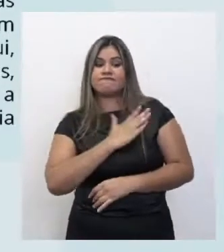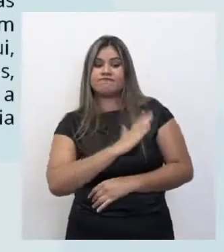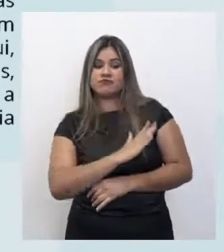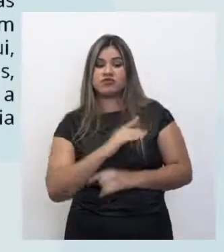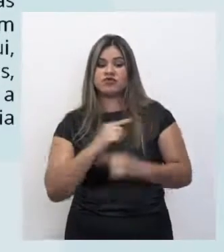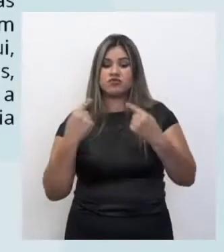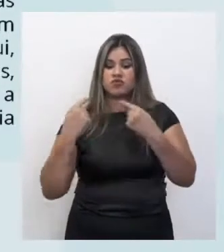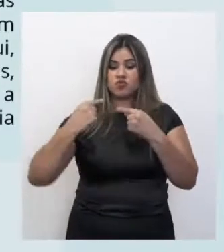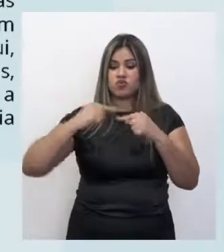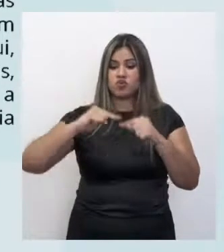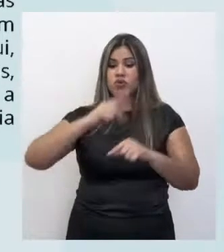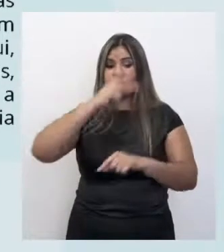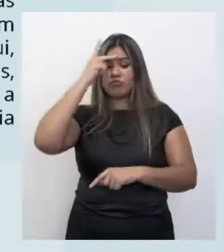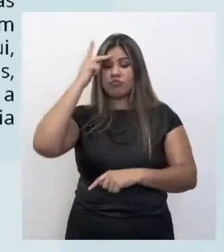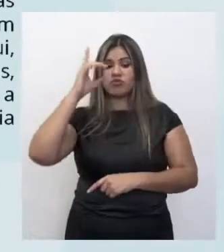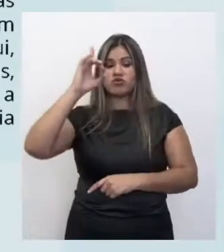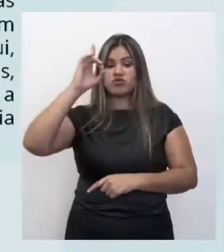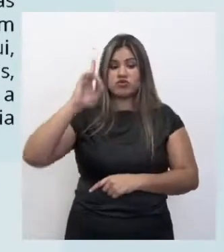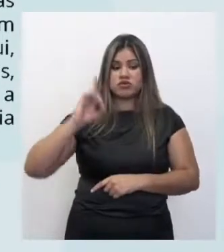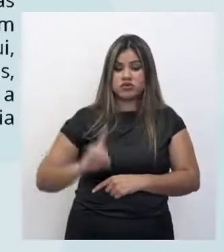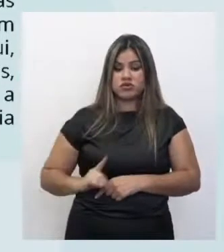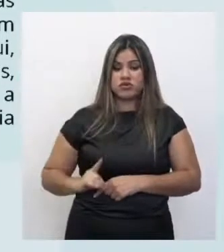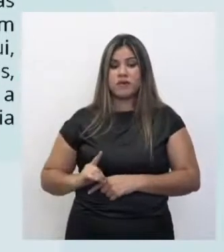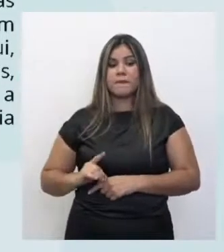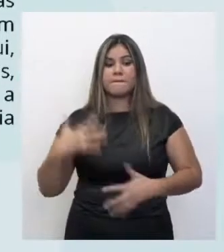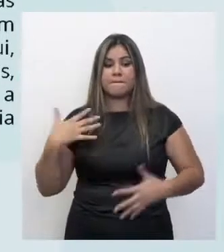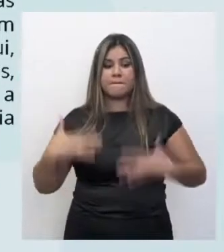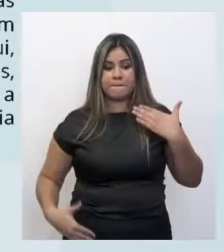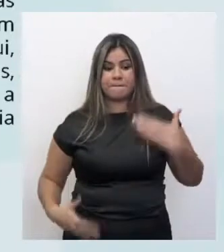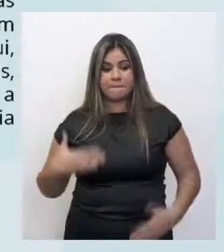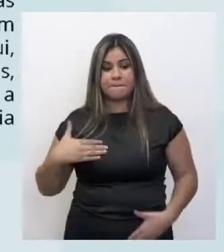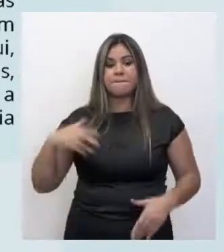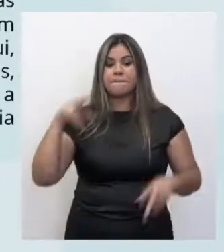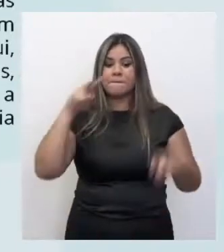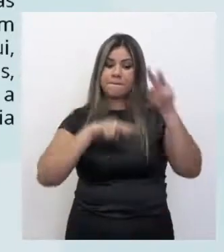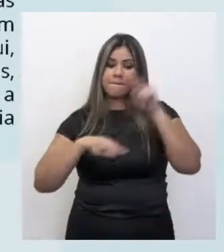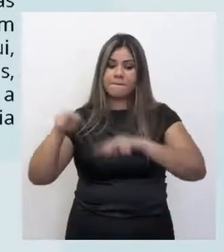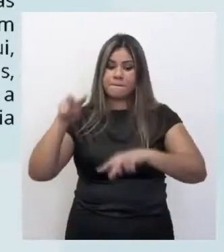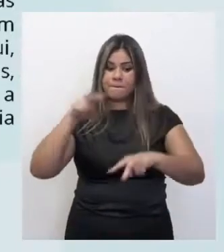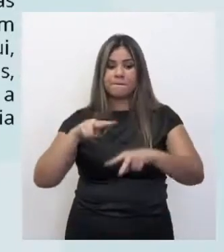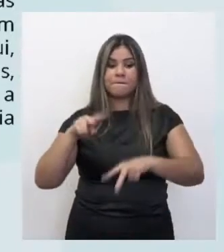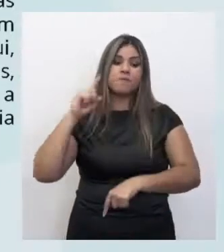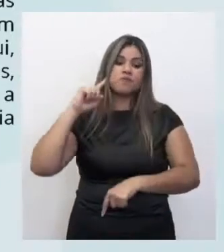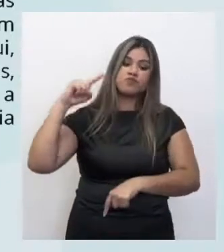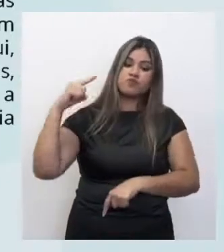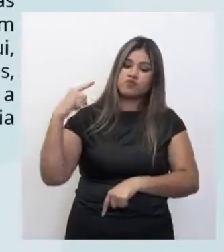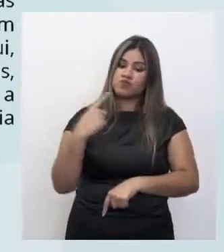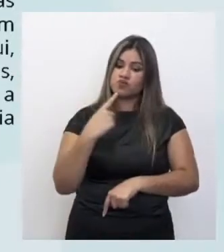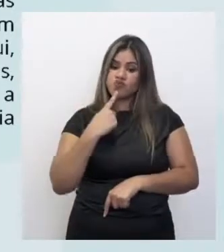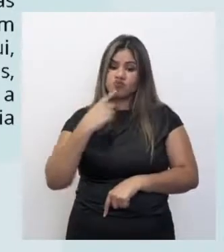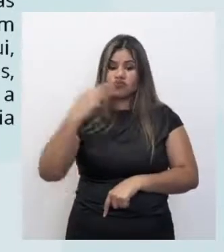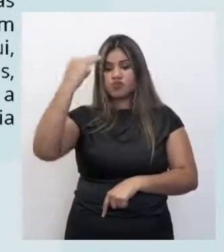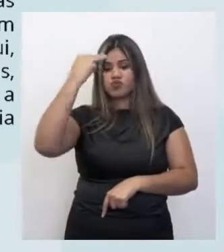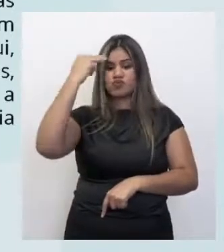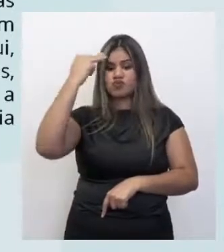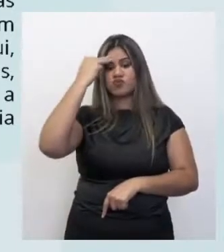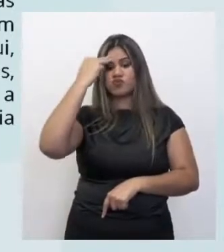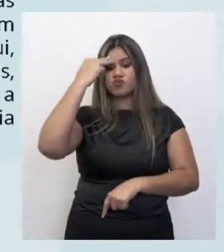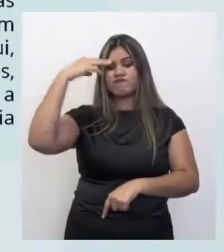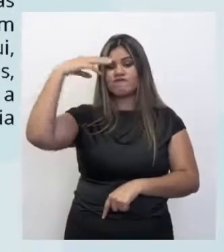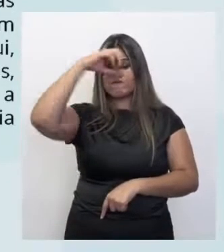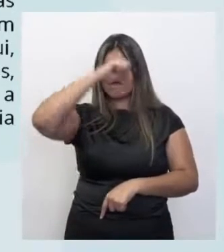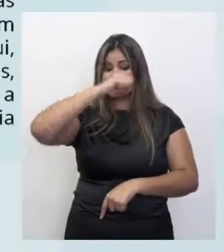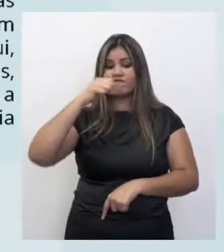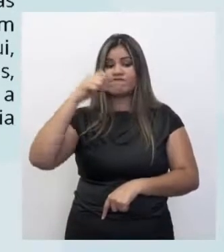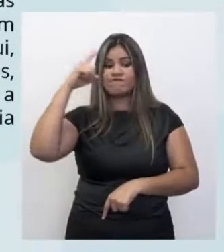preconceitos, opressão contra pessoas com deficiência físico-motora, visual, auditiva, intelectual, de